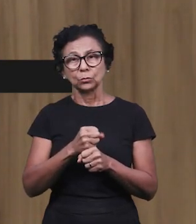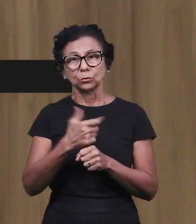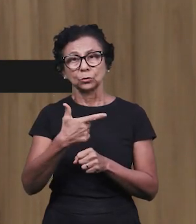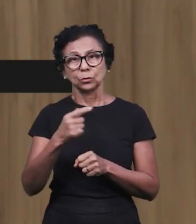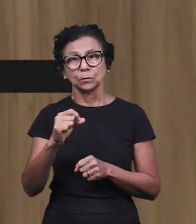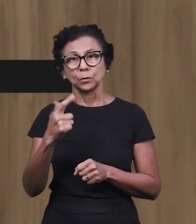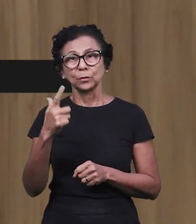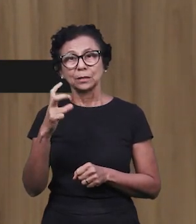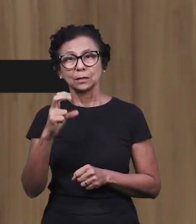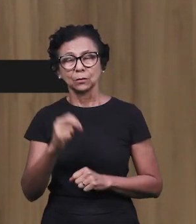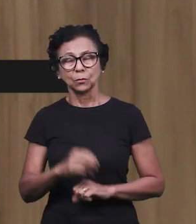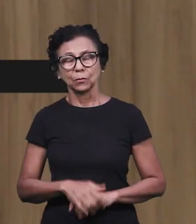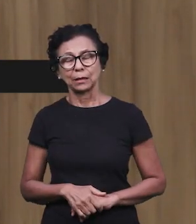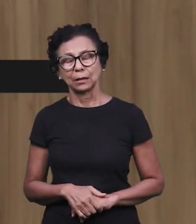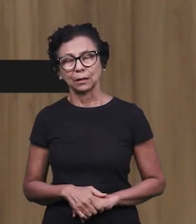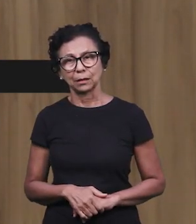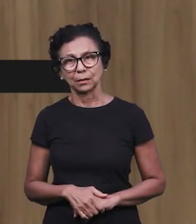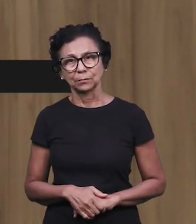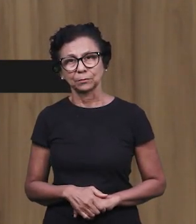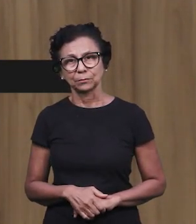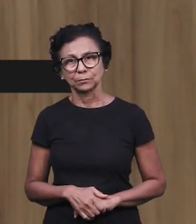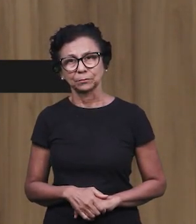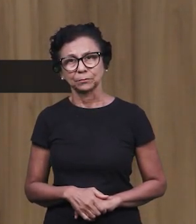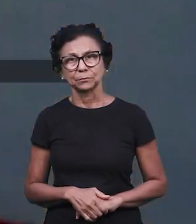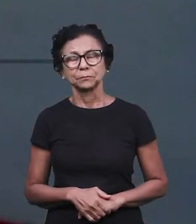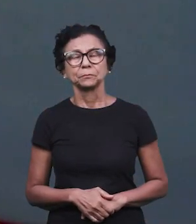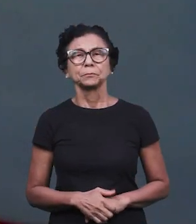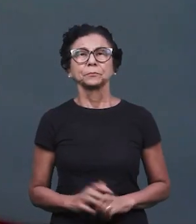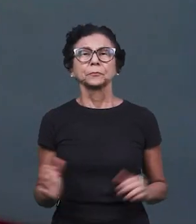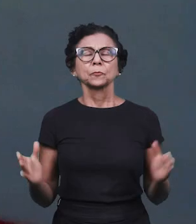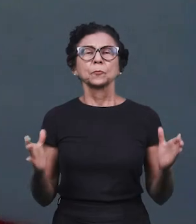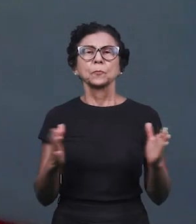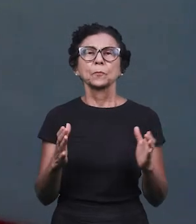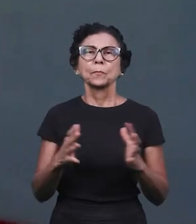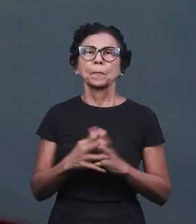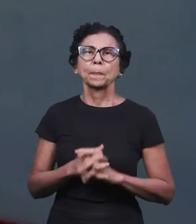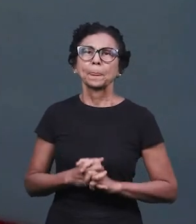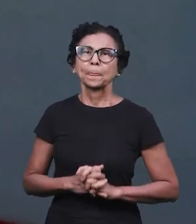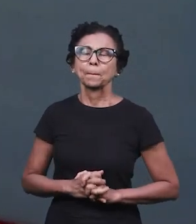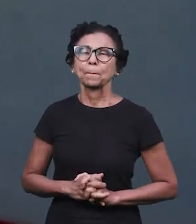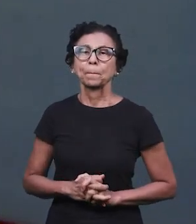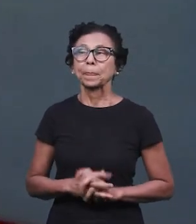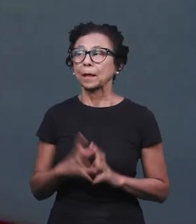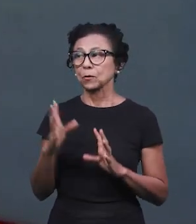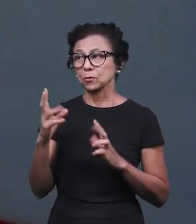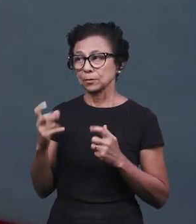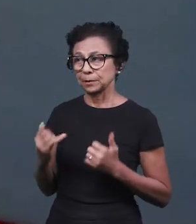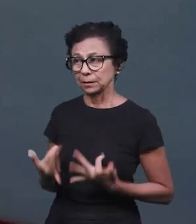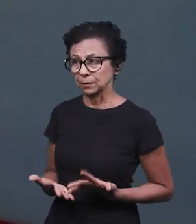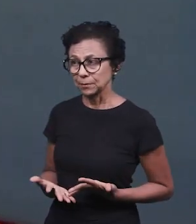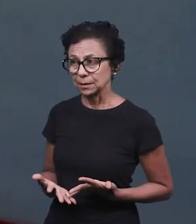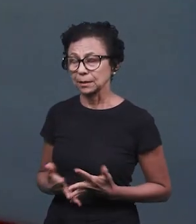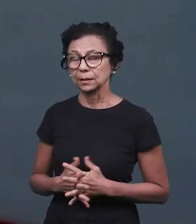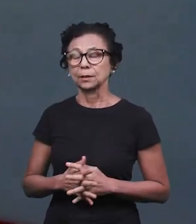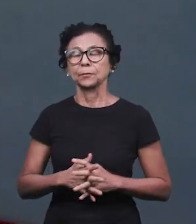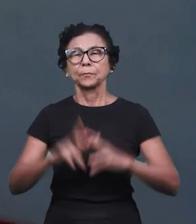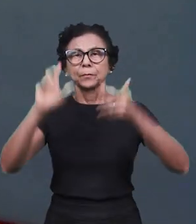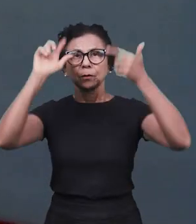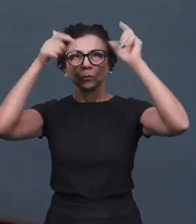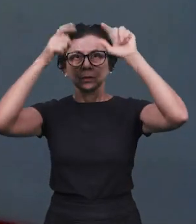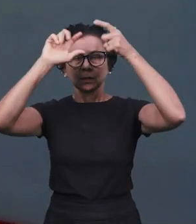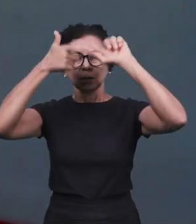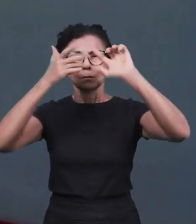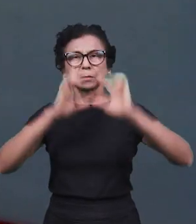associam mais frequentemente ao quadro demencial? Por incrível que pareça, os que nós comentamos aqui. o transtorno depressivo tem